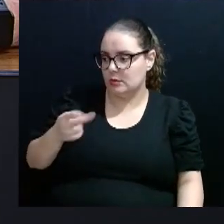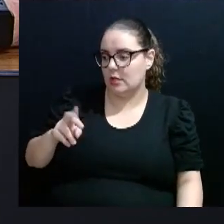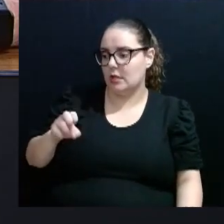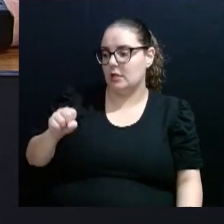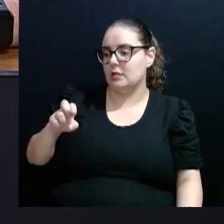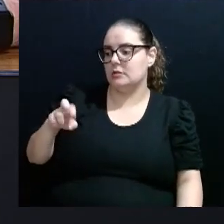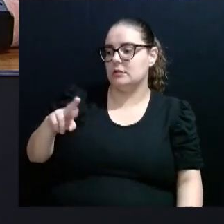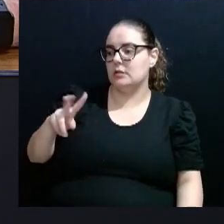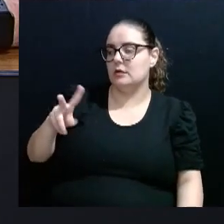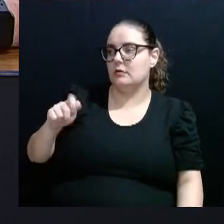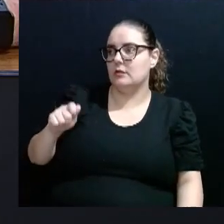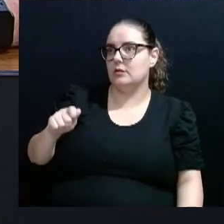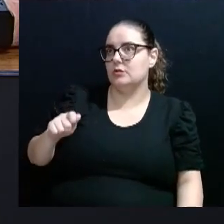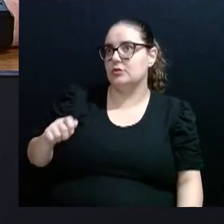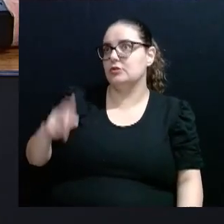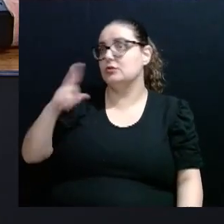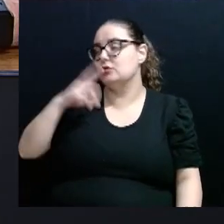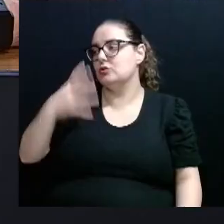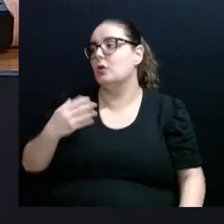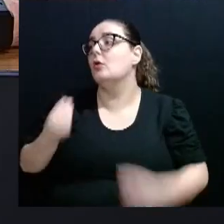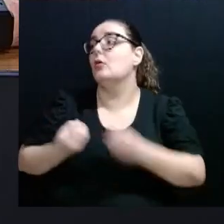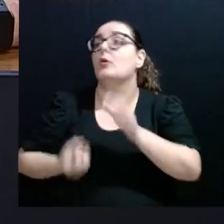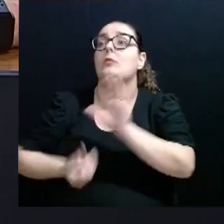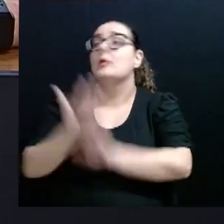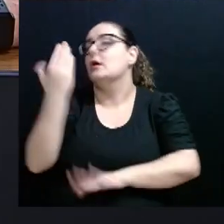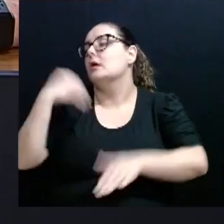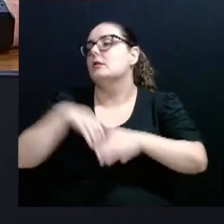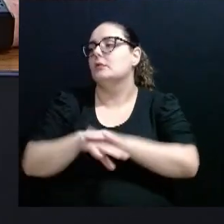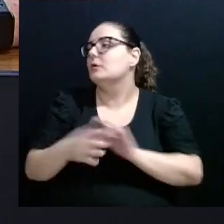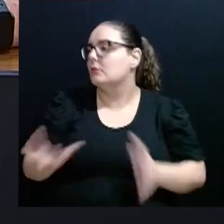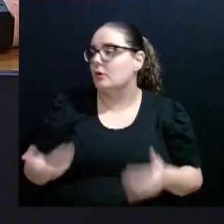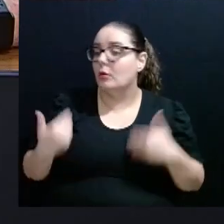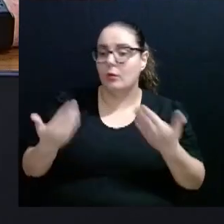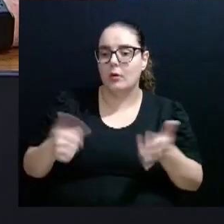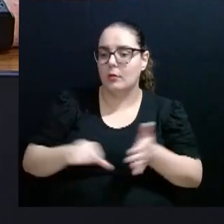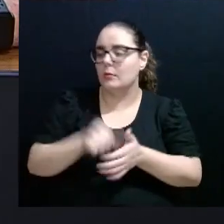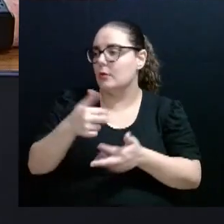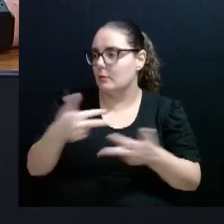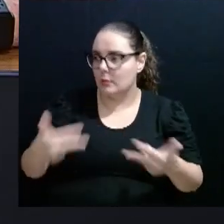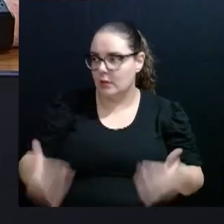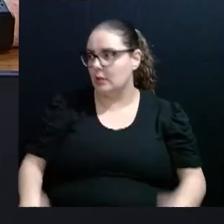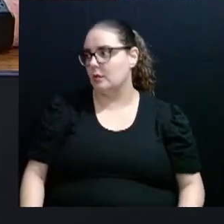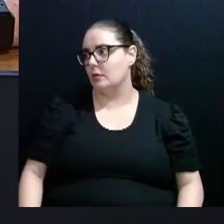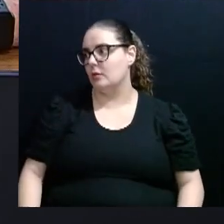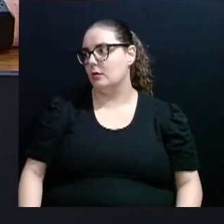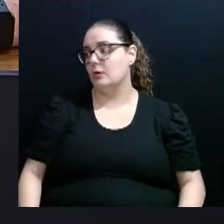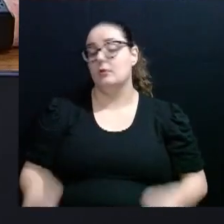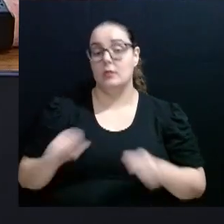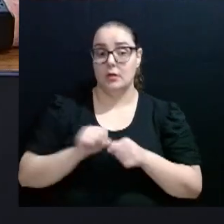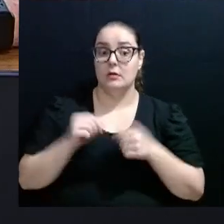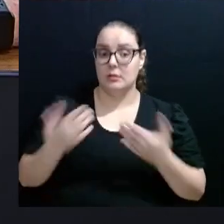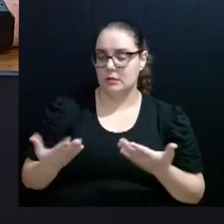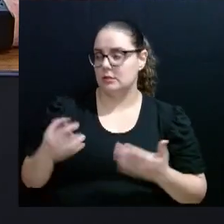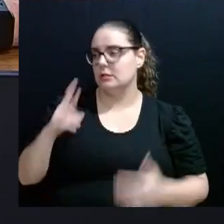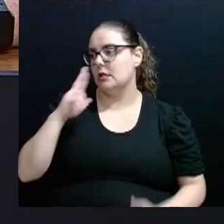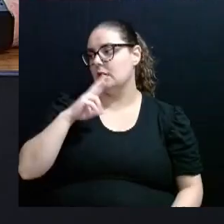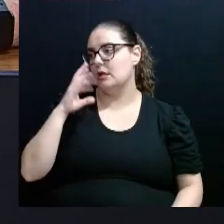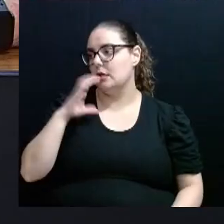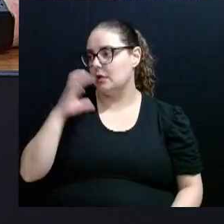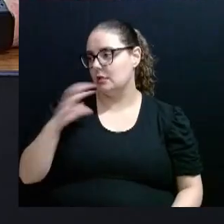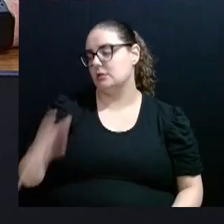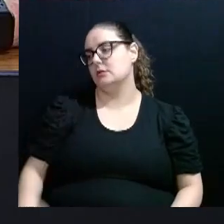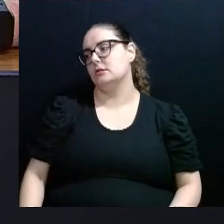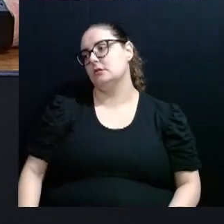que a pessoa cria essa reserva de emergência? Qual que é o primeiro passo para ela fazer essa reserva de emergência para